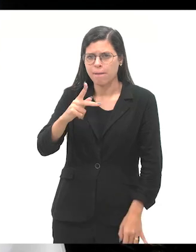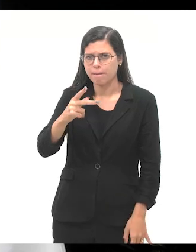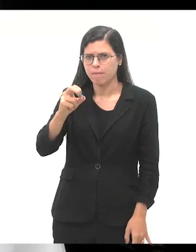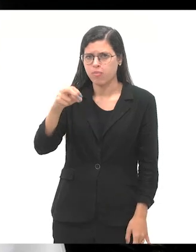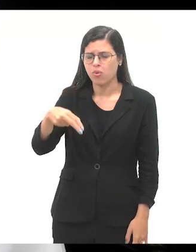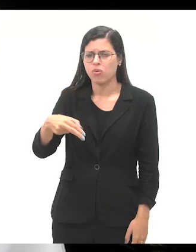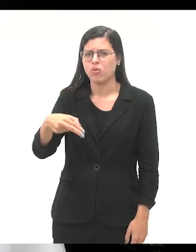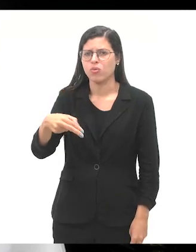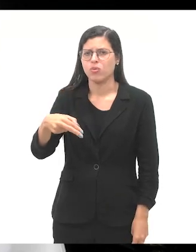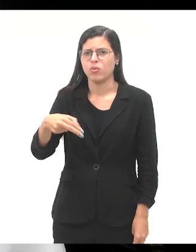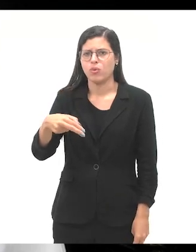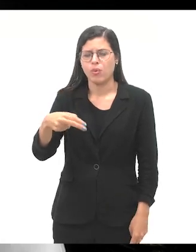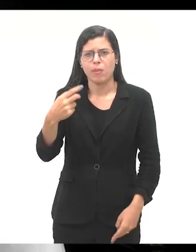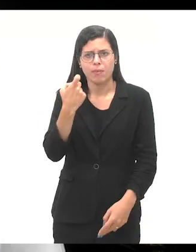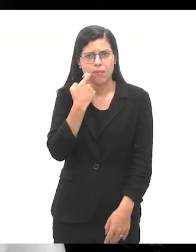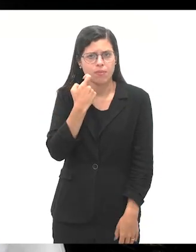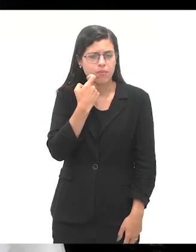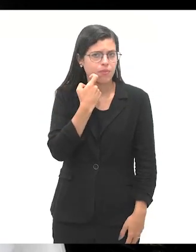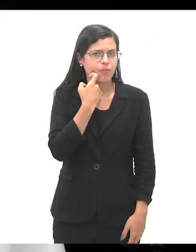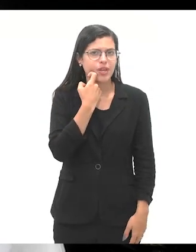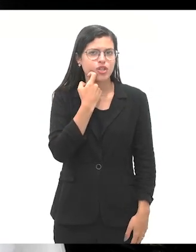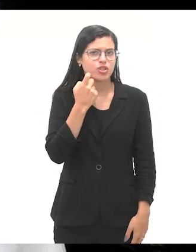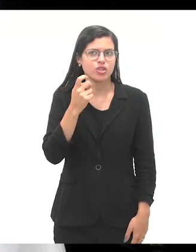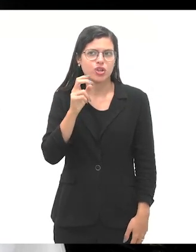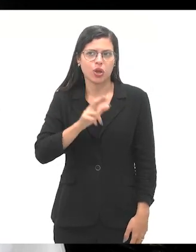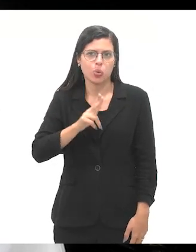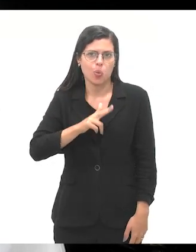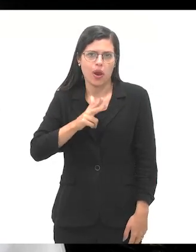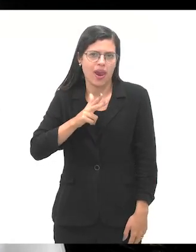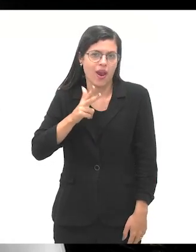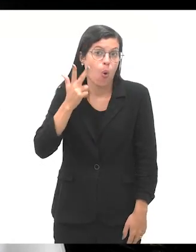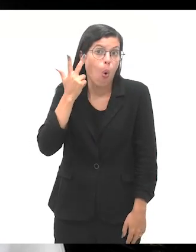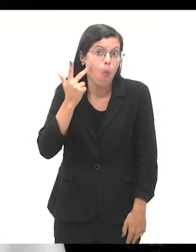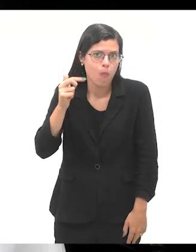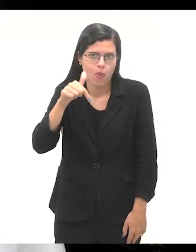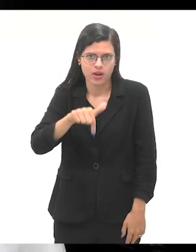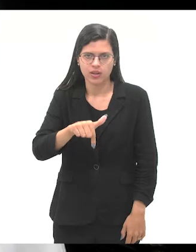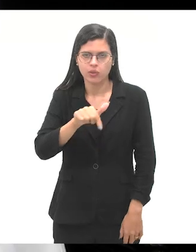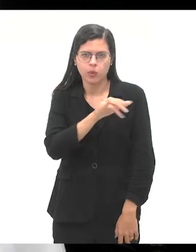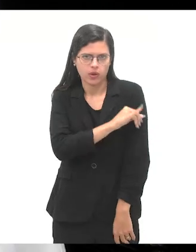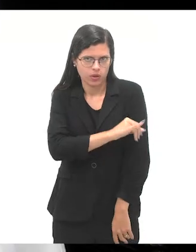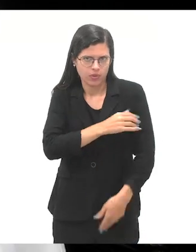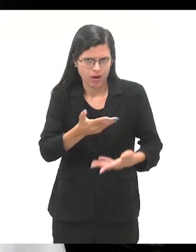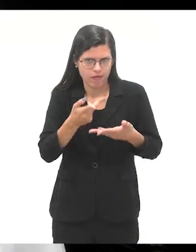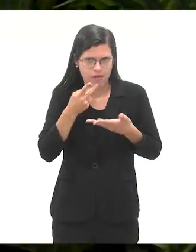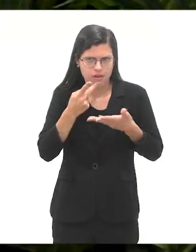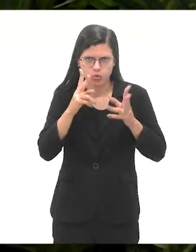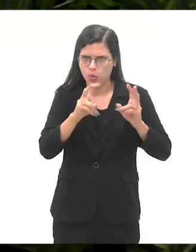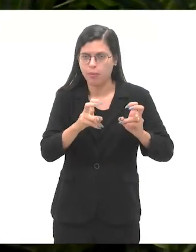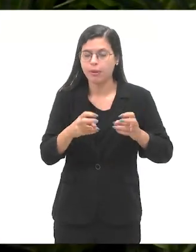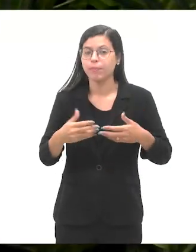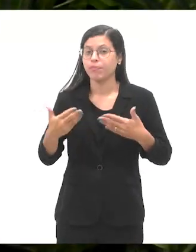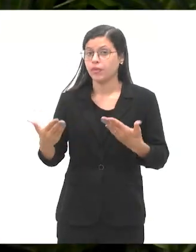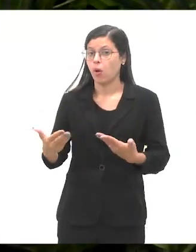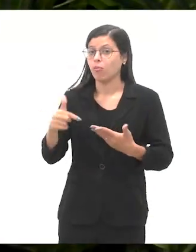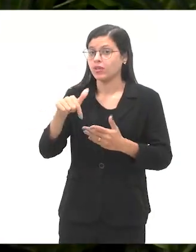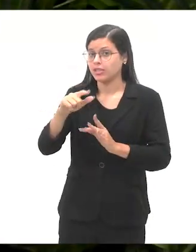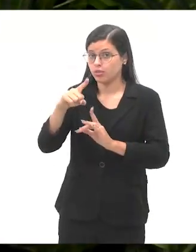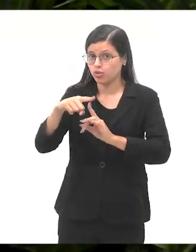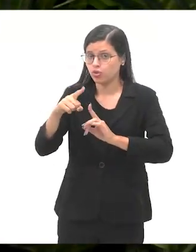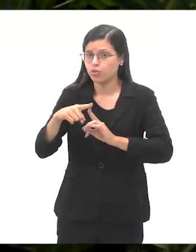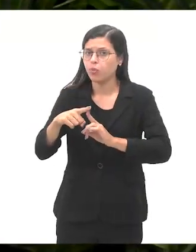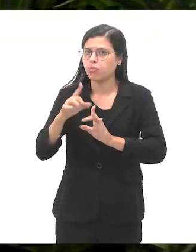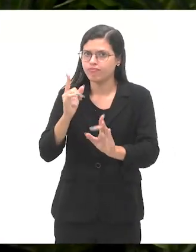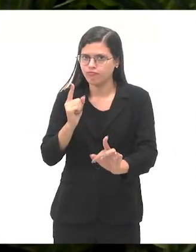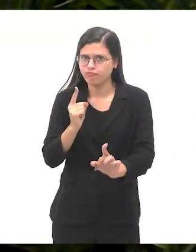esse peixe que não é tão comum aqui? Você gostaria de comentar sobre ele? O tarpão, ele foi um